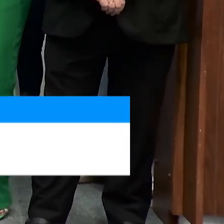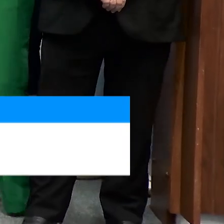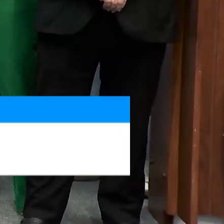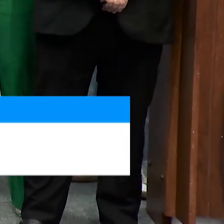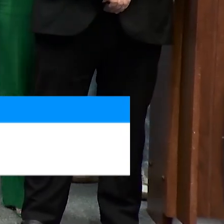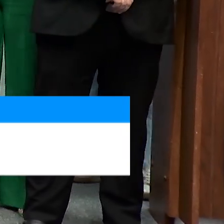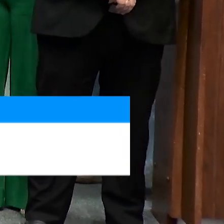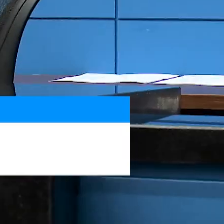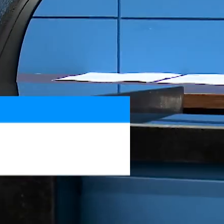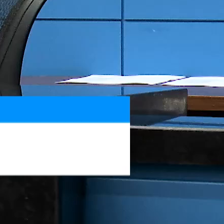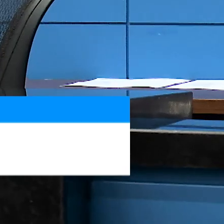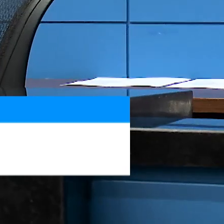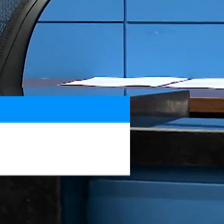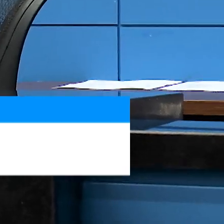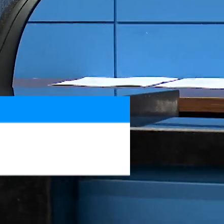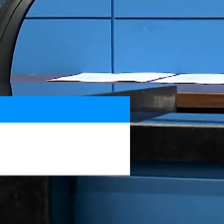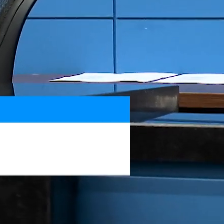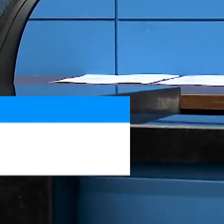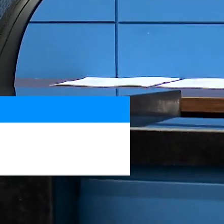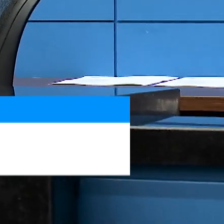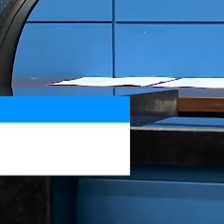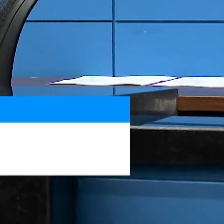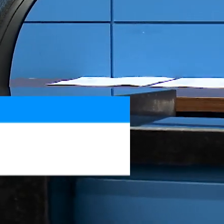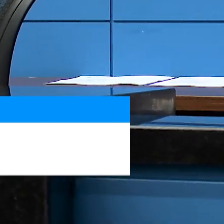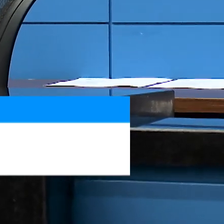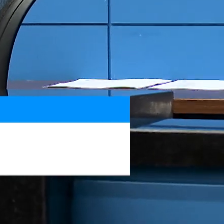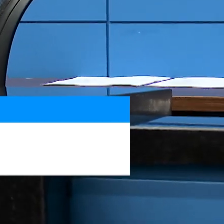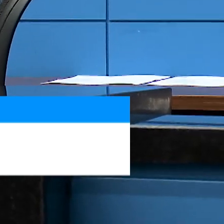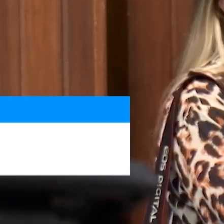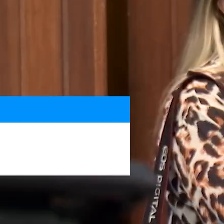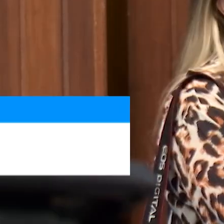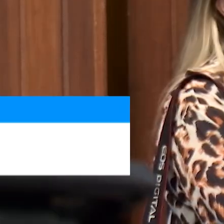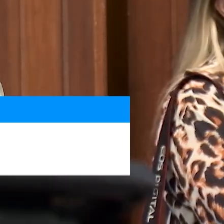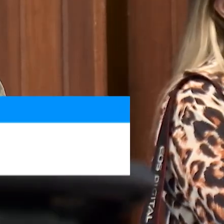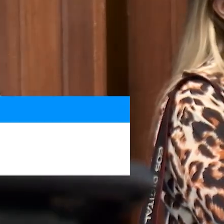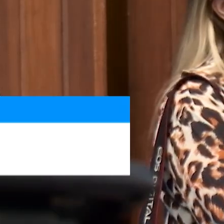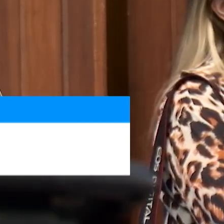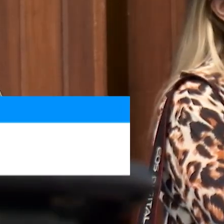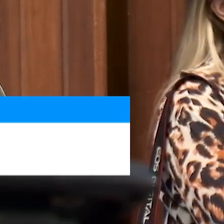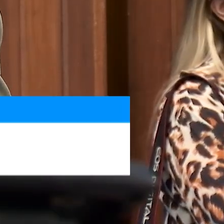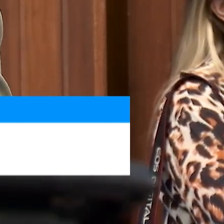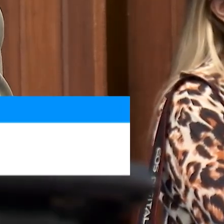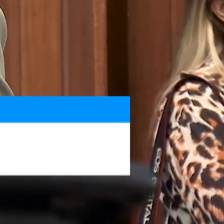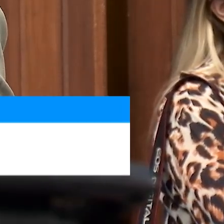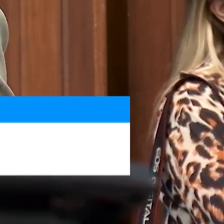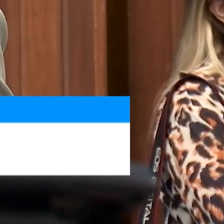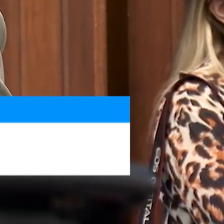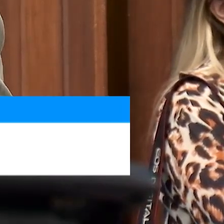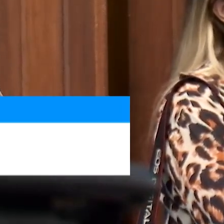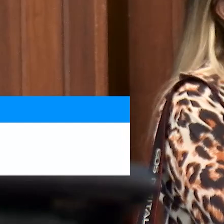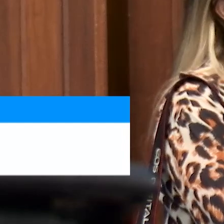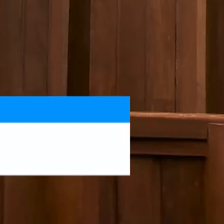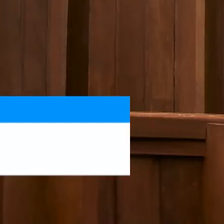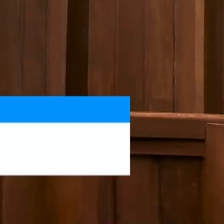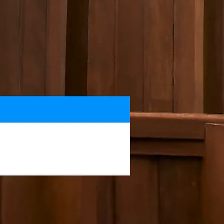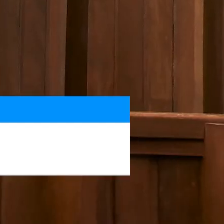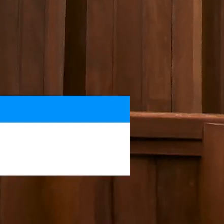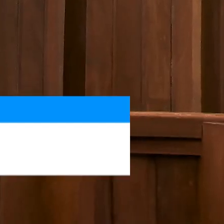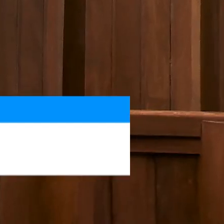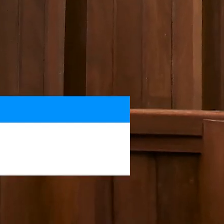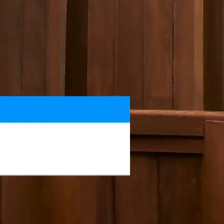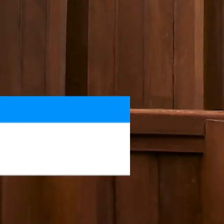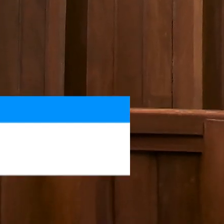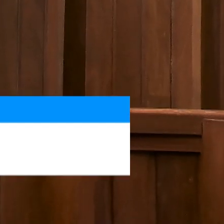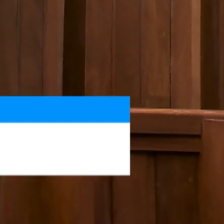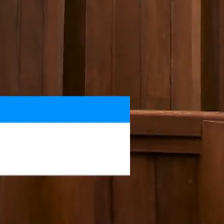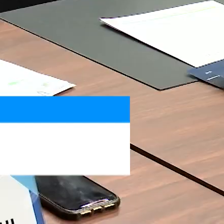formam a Assembleia, que é a instância máxima de discussão e deliberação do Poder Legislativo sobre a